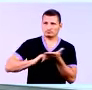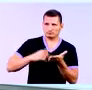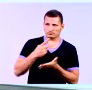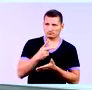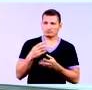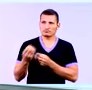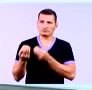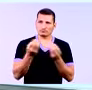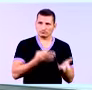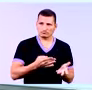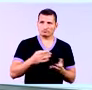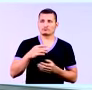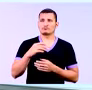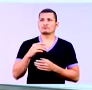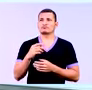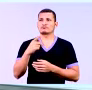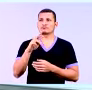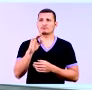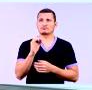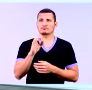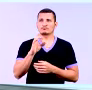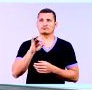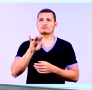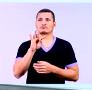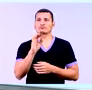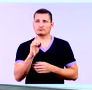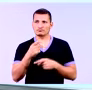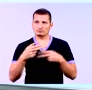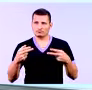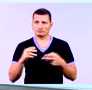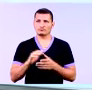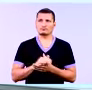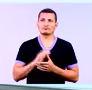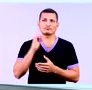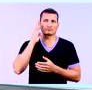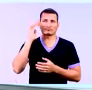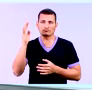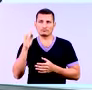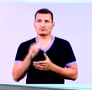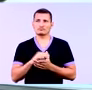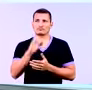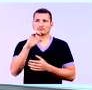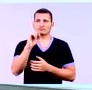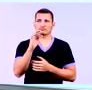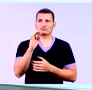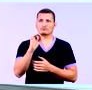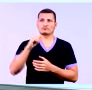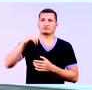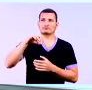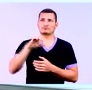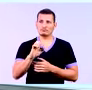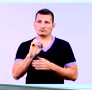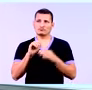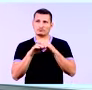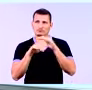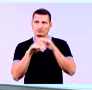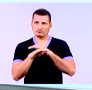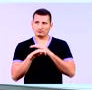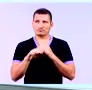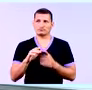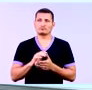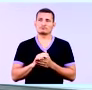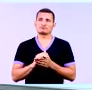entregue, obviamente que nós imaginamos que numa situação normal, o estoque será o estoque que nós tínhamos antes da transação, menos